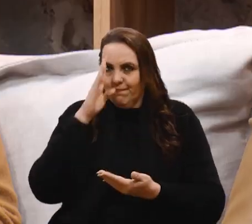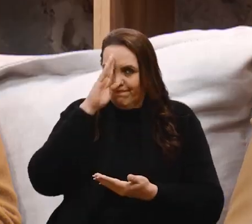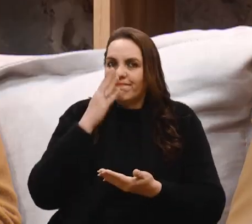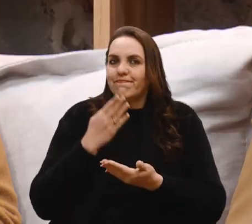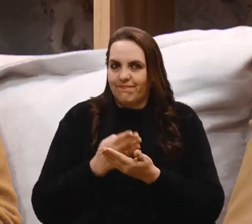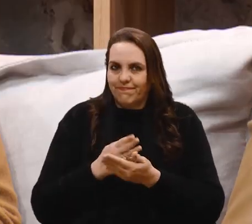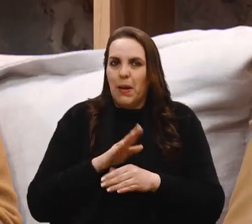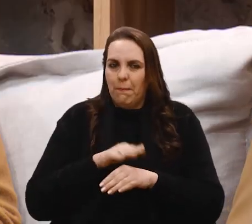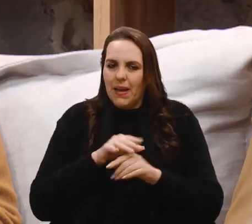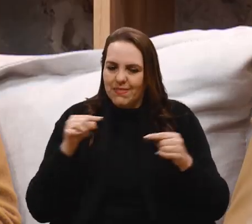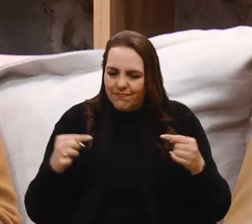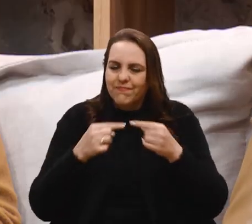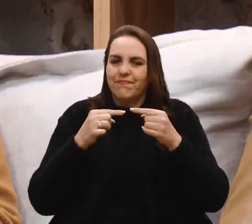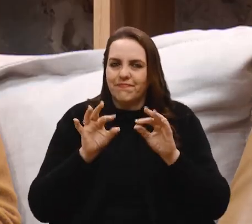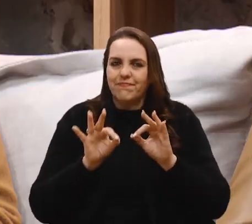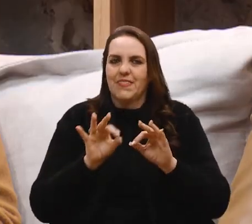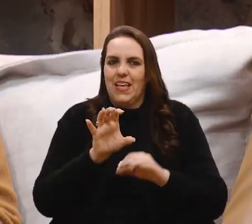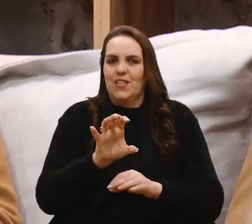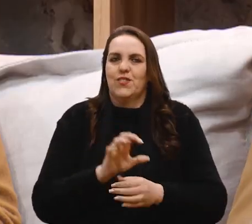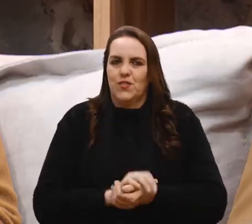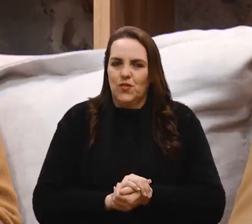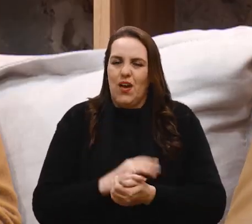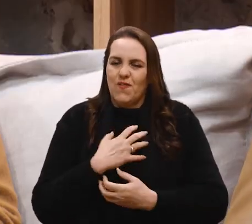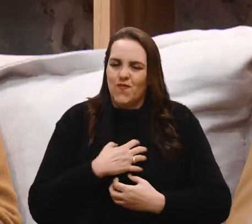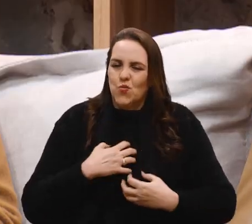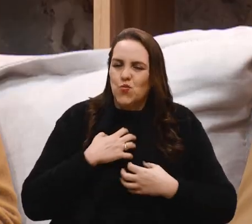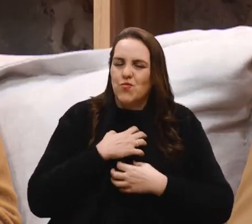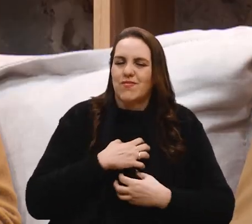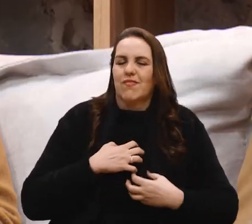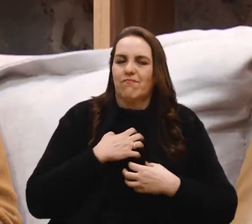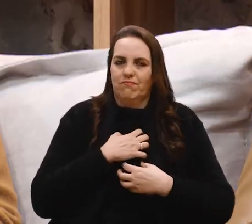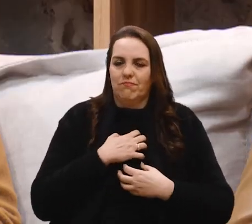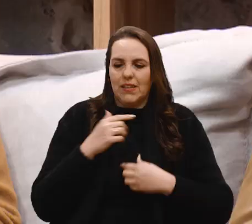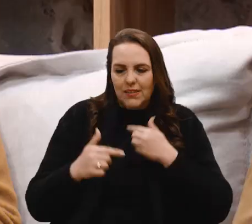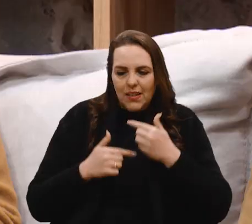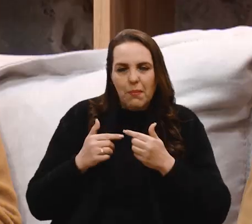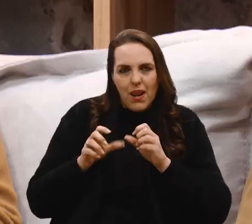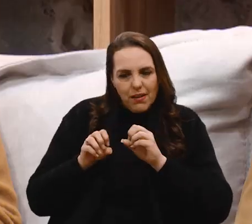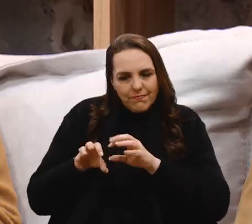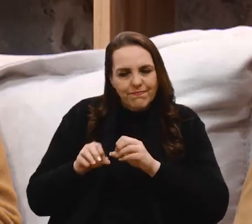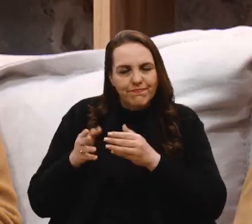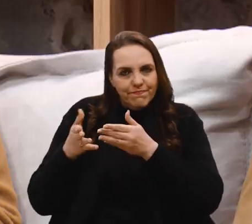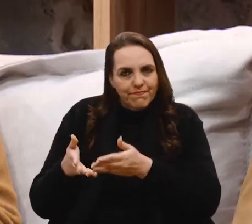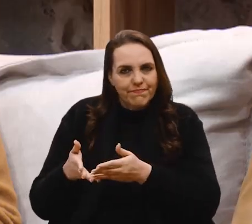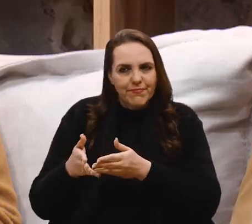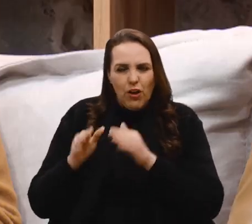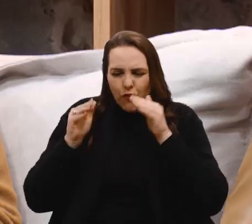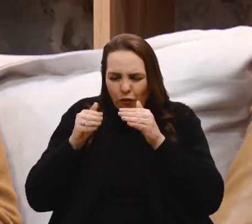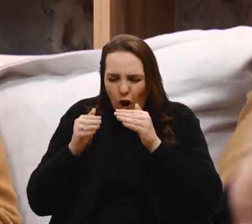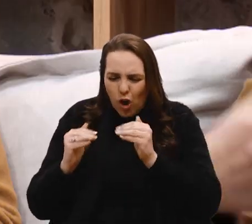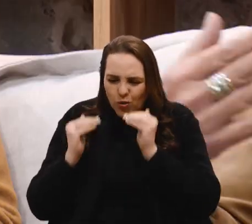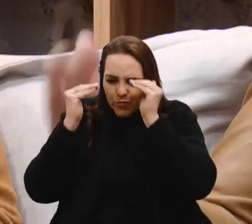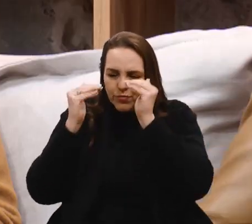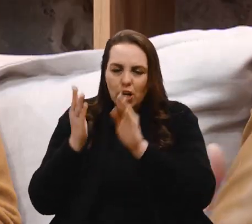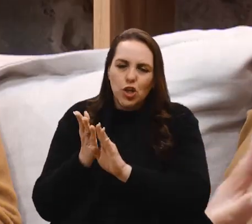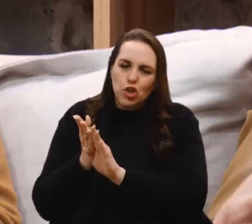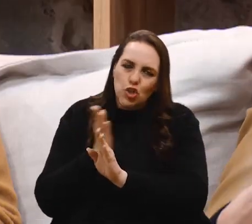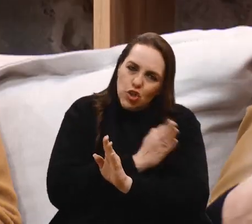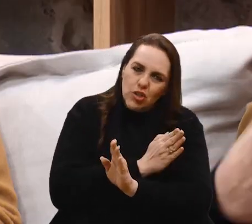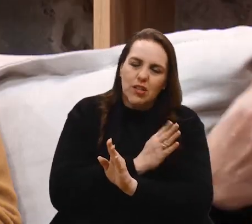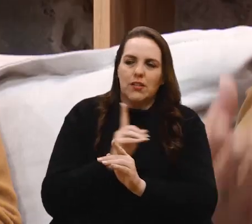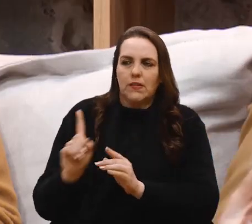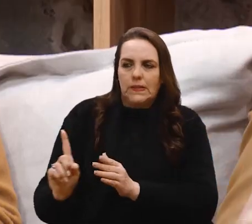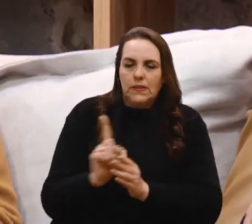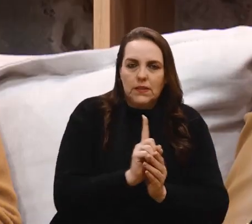mais a ver com isso, assim, a questão da frustração, trabalhar isso. Por vezes, tirar do hiperfoco para